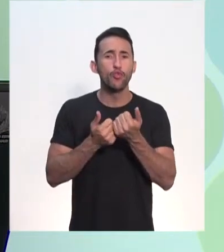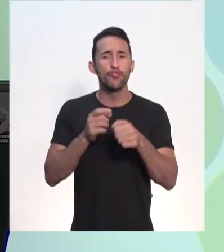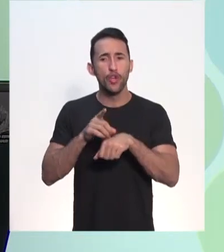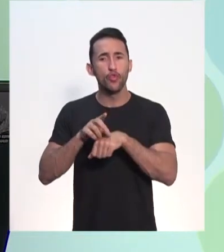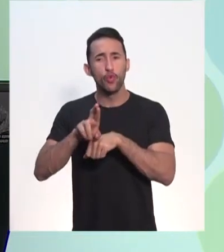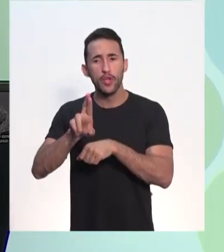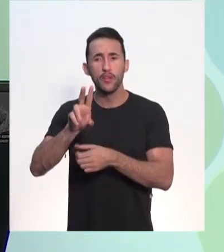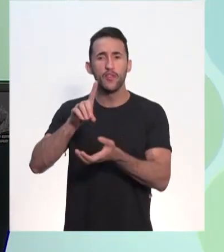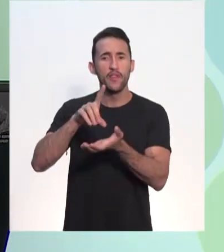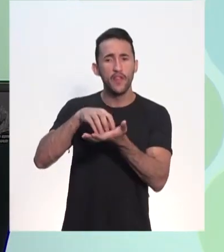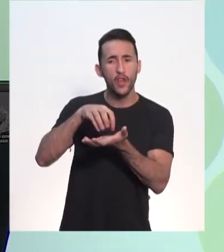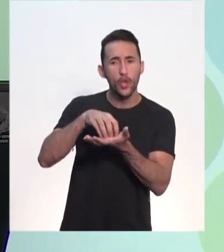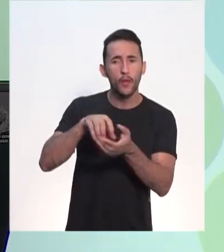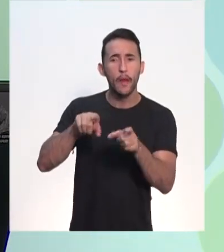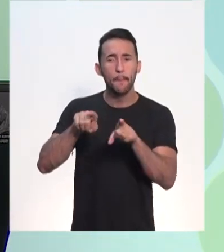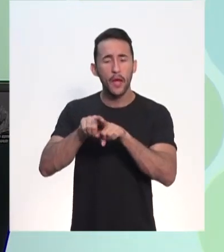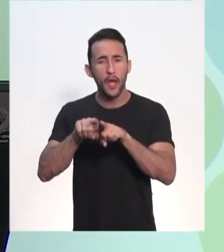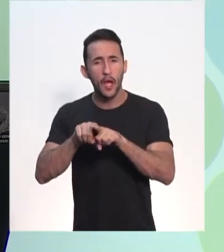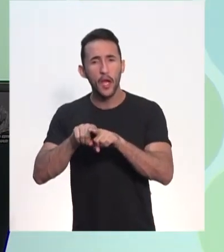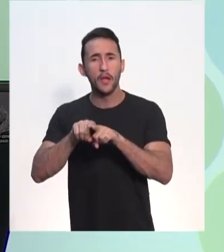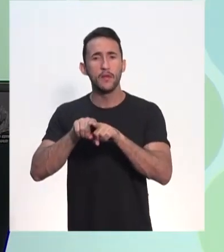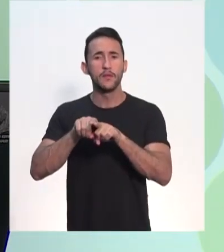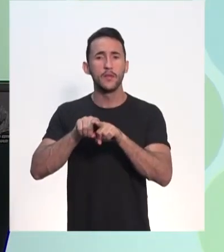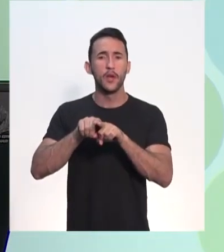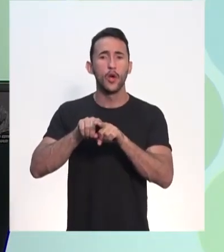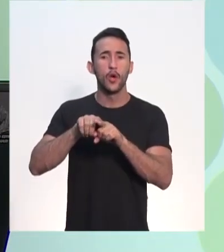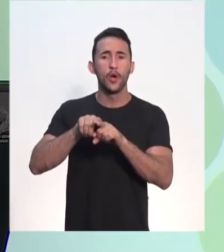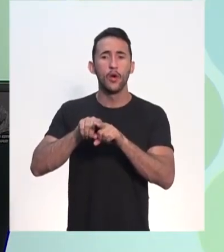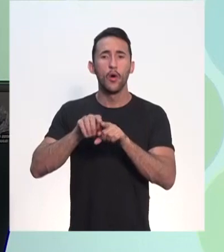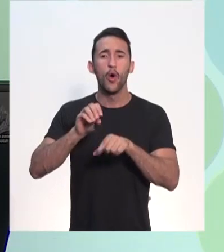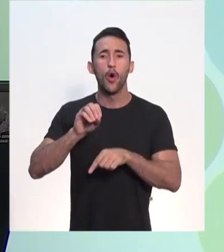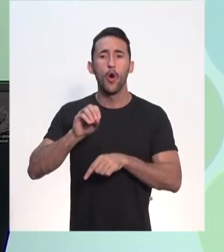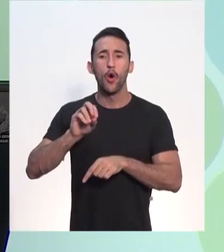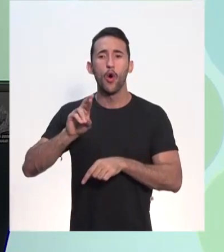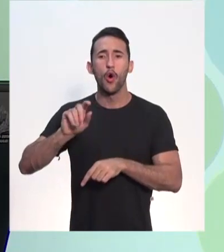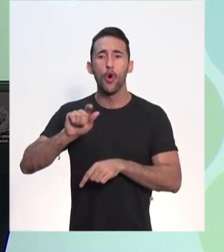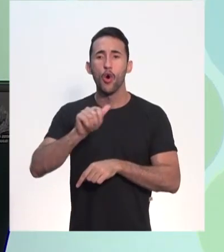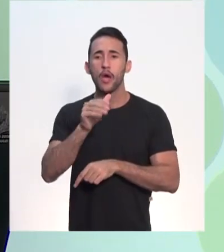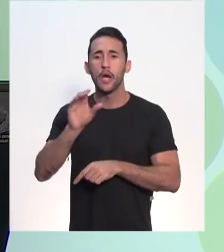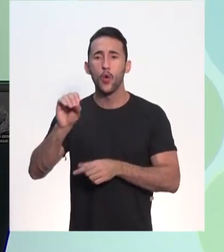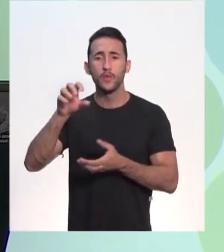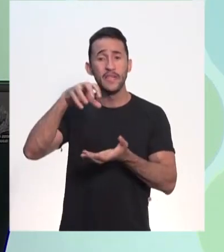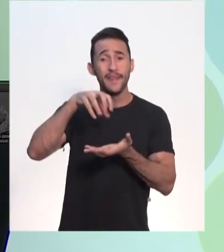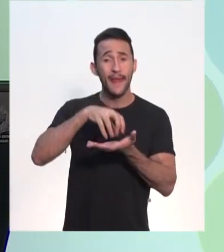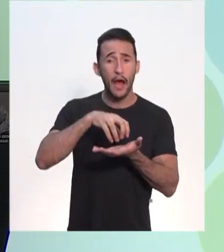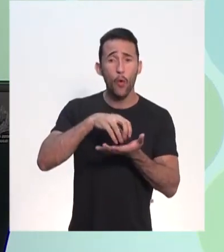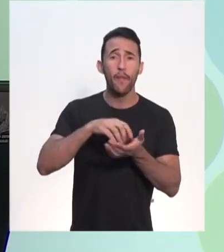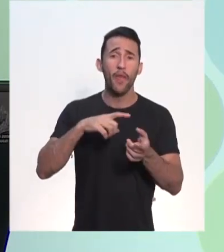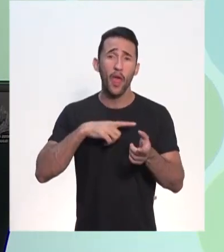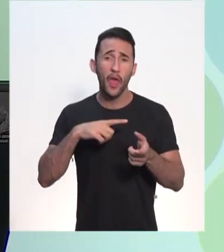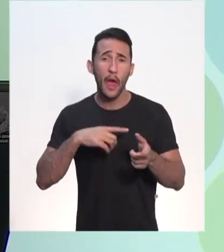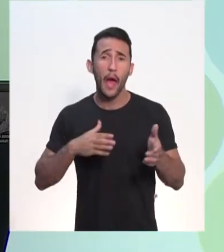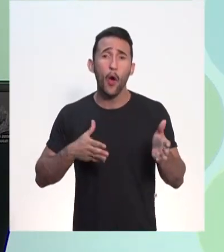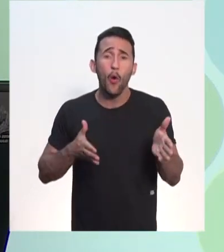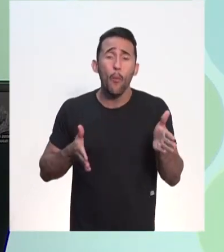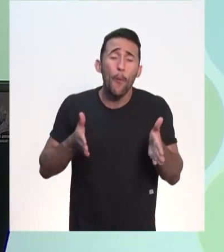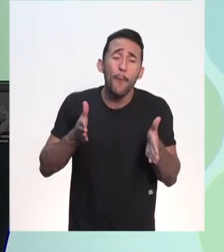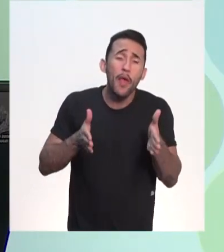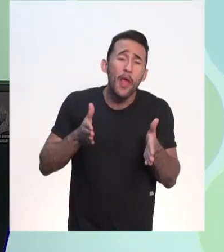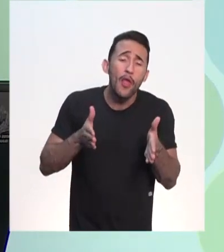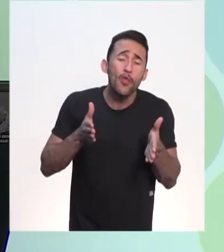de reorganizar, acrescentar alguma coisa que vocês considerem importantes em relação ao planejamento